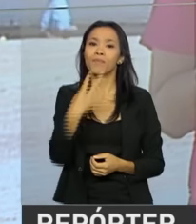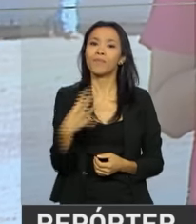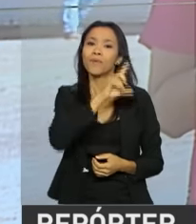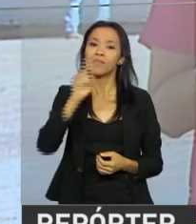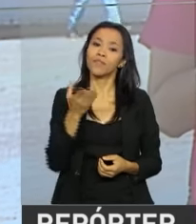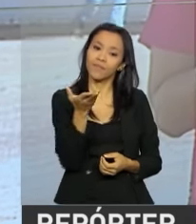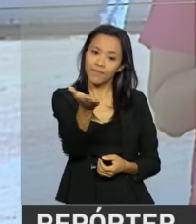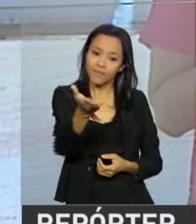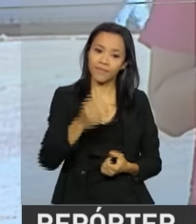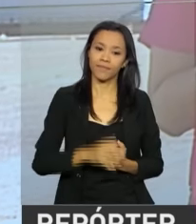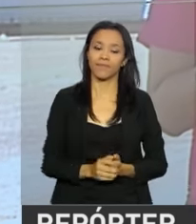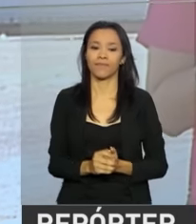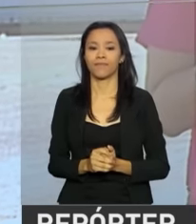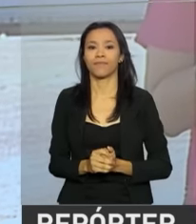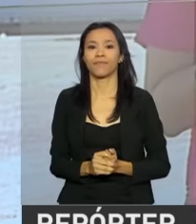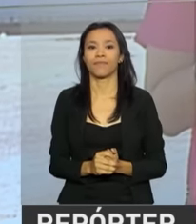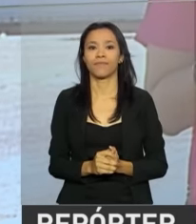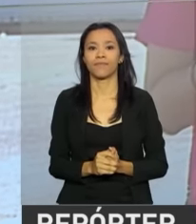você. É a Renata, né?